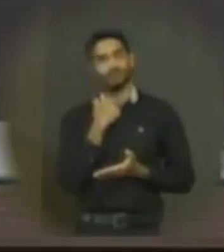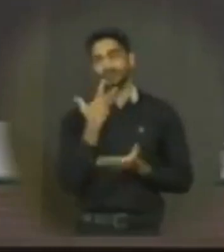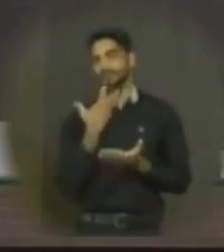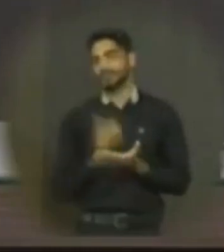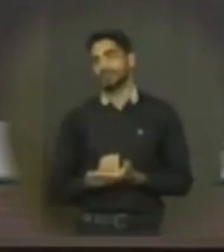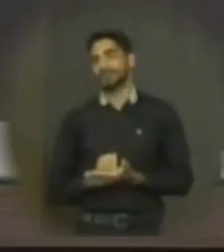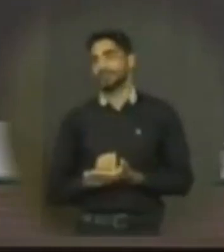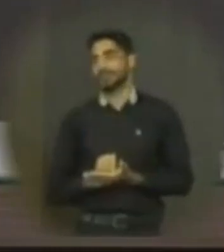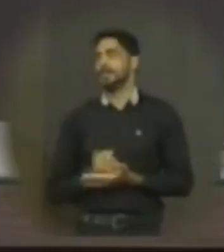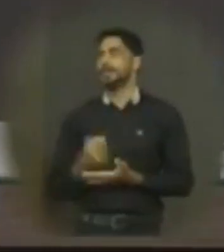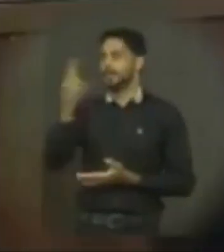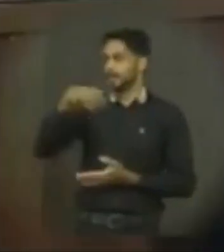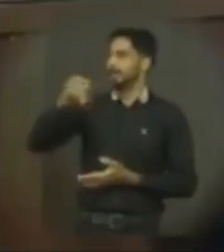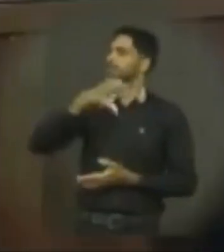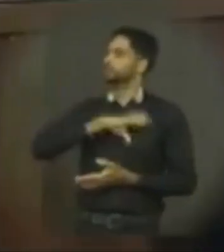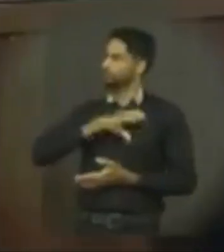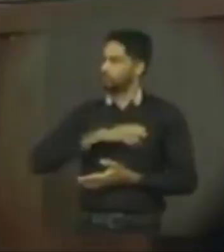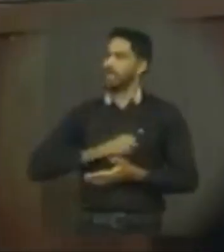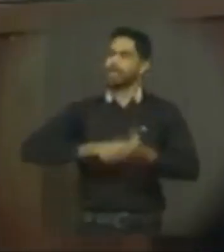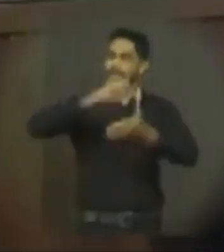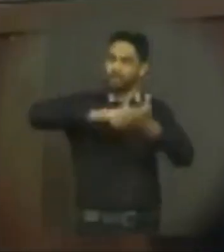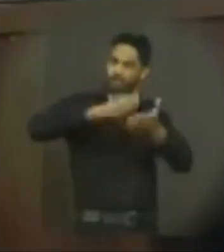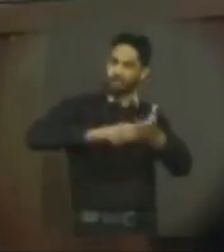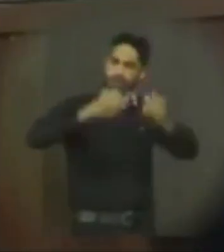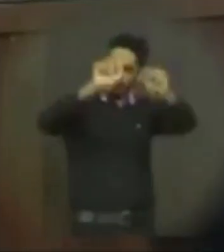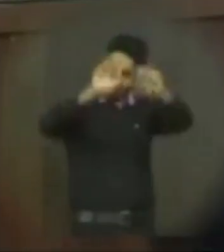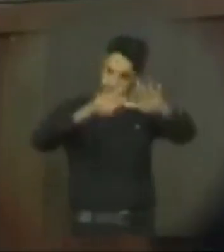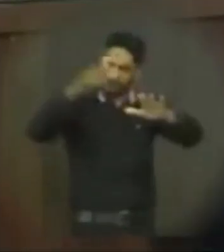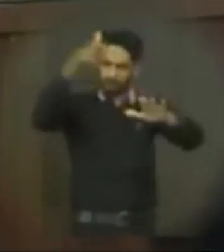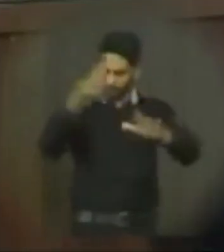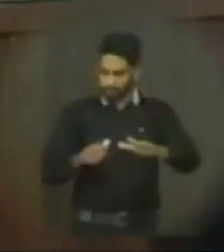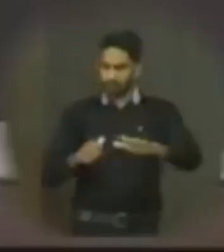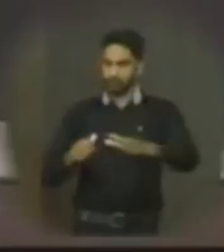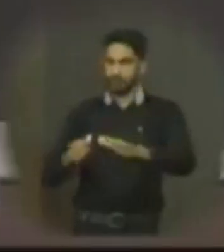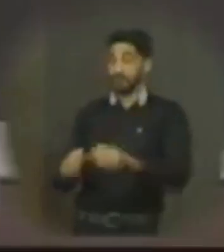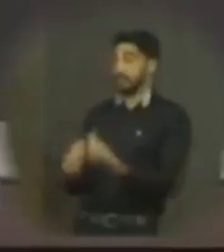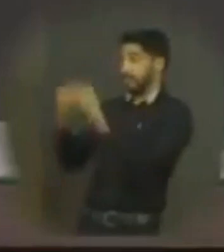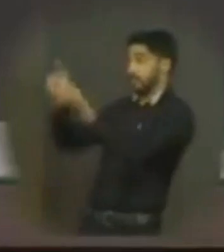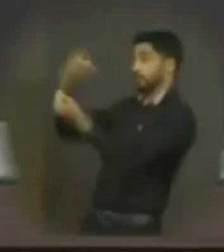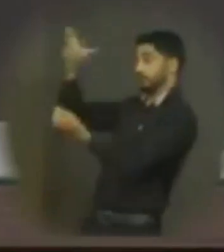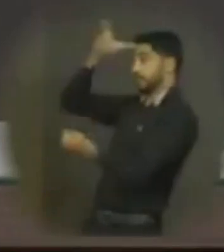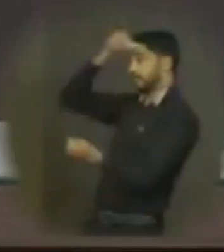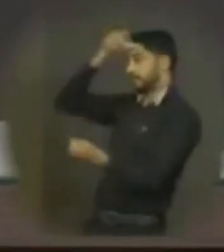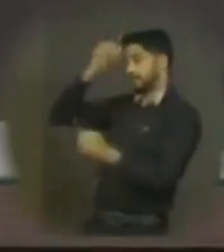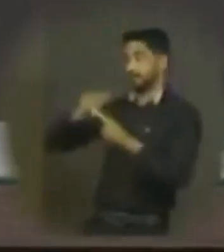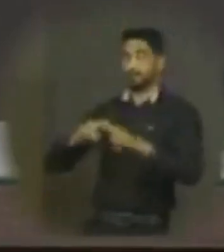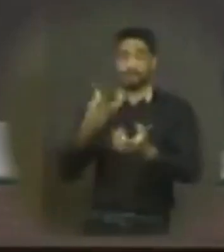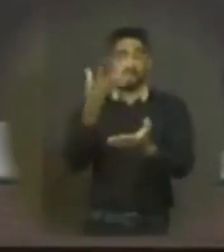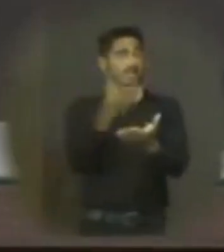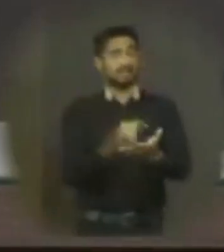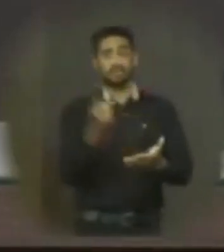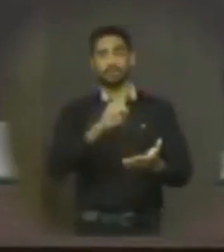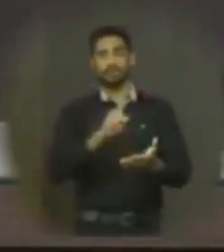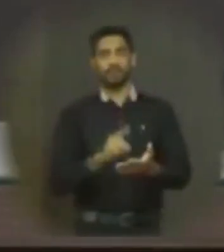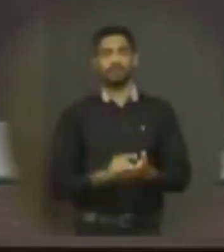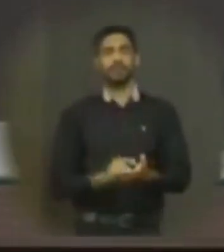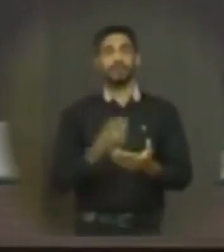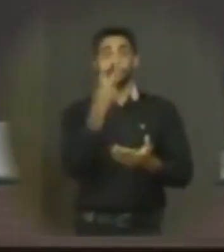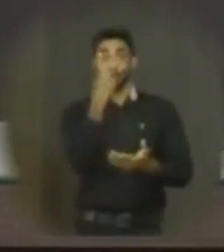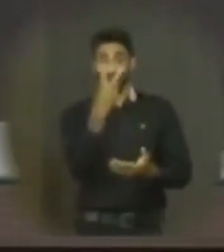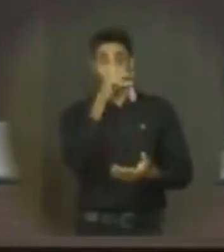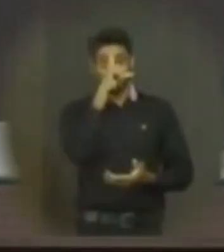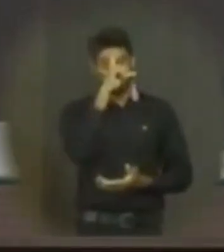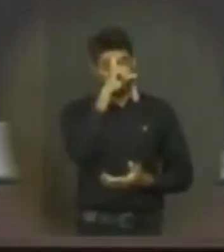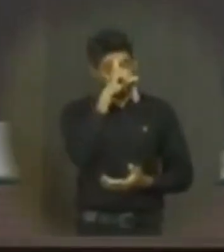colegas subscreveram esse requerimento que está na mão dele, mas a atitude não foi tomada. Eu passei a saber hoje, nenhum dos dois